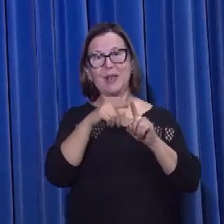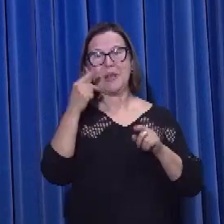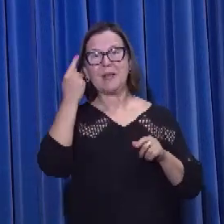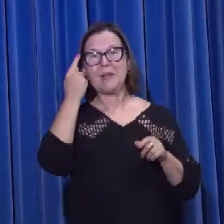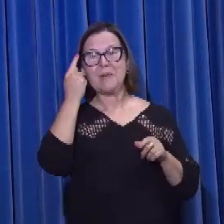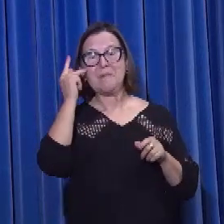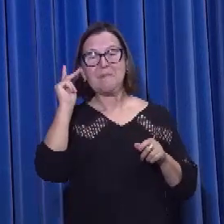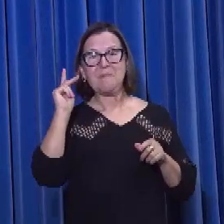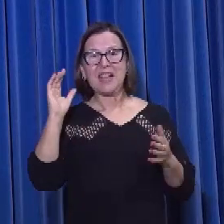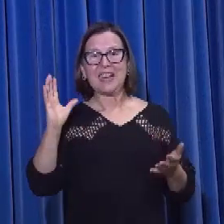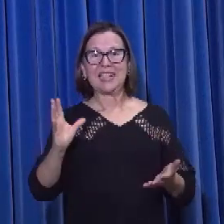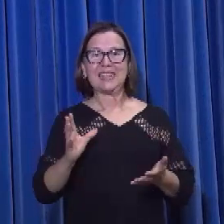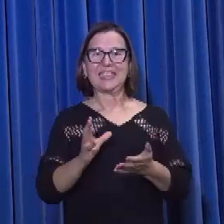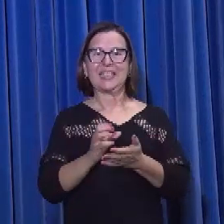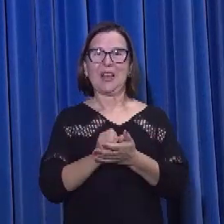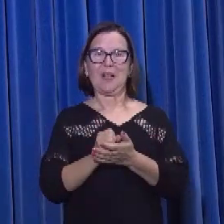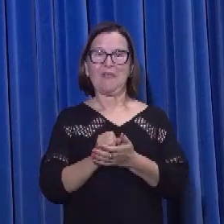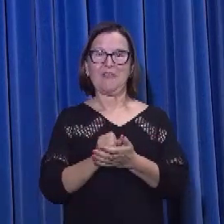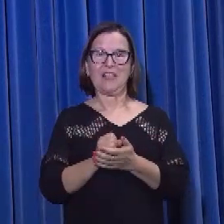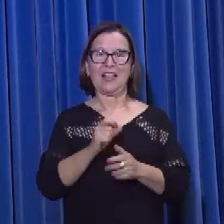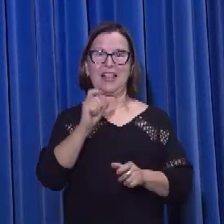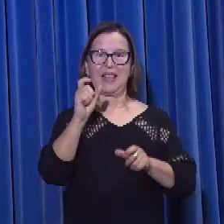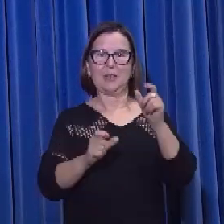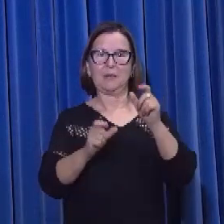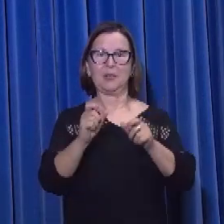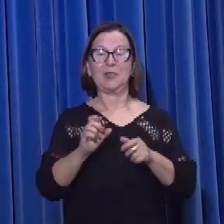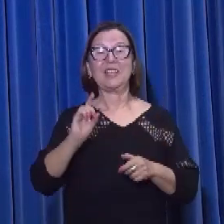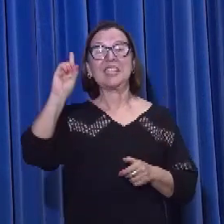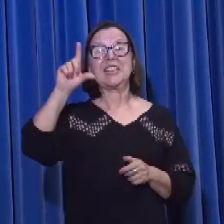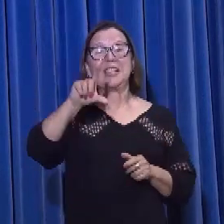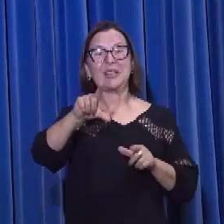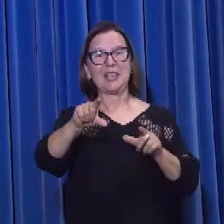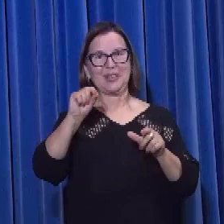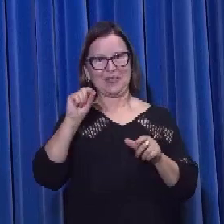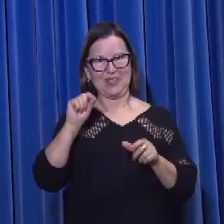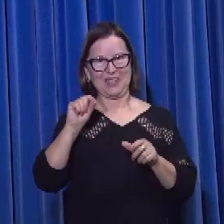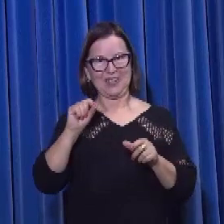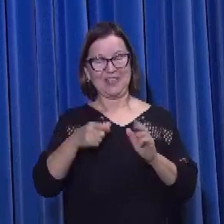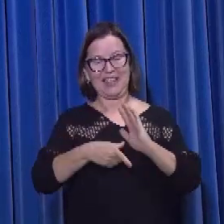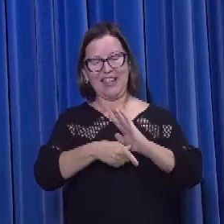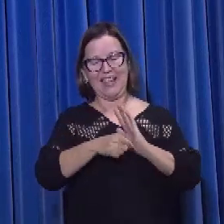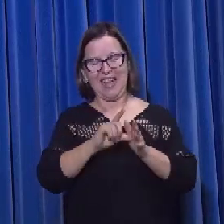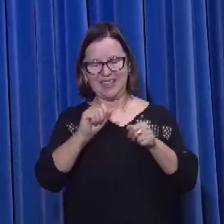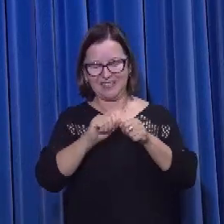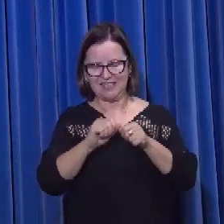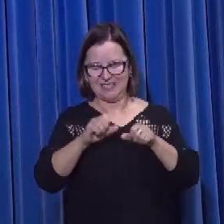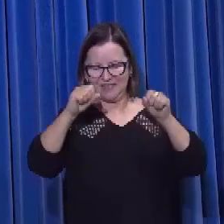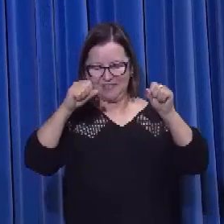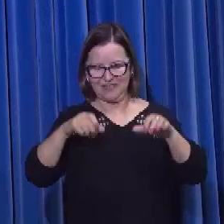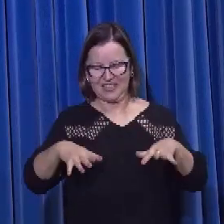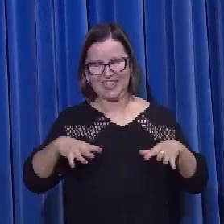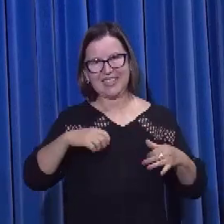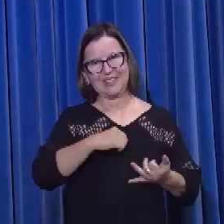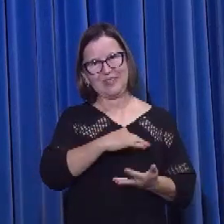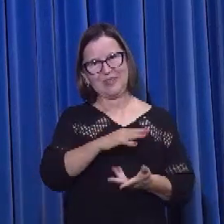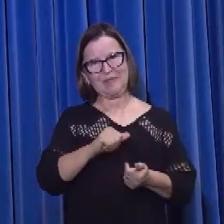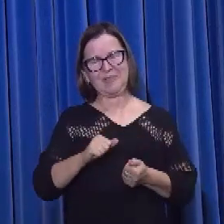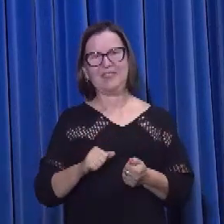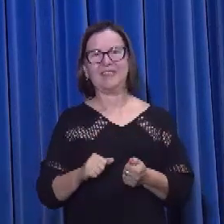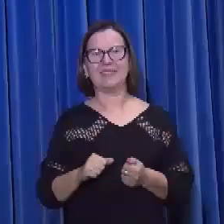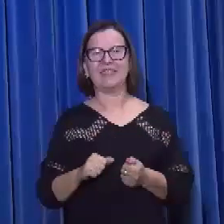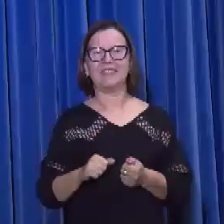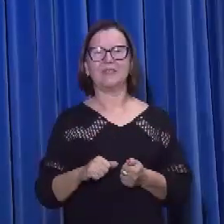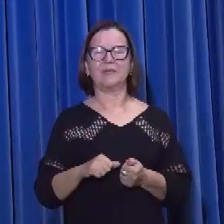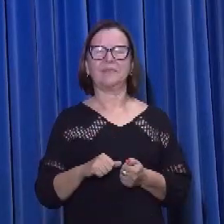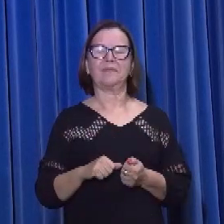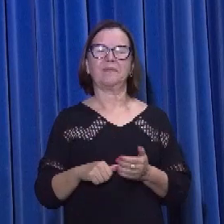salvar antes da fundação do mundo. Está em 1 Pedro 1:20. Pode colocar o texto lá?